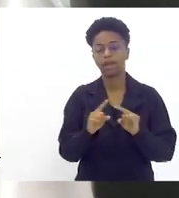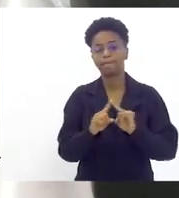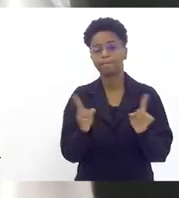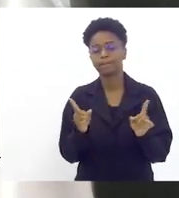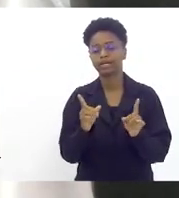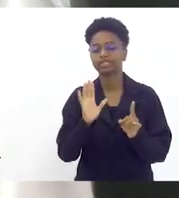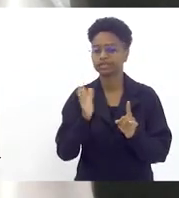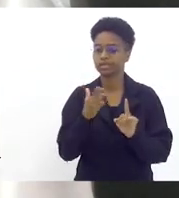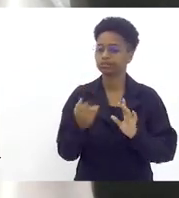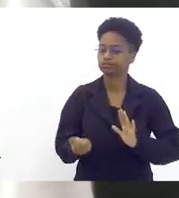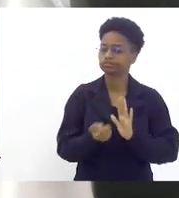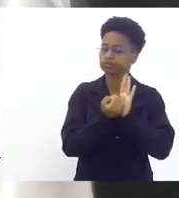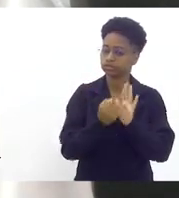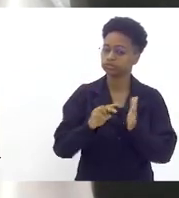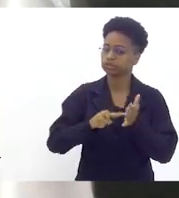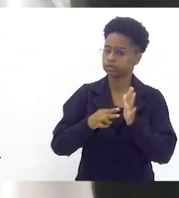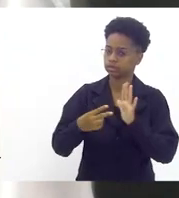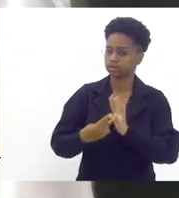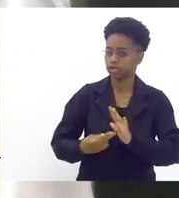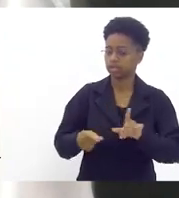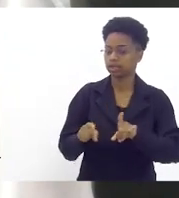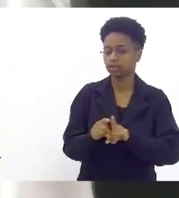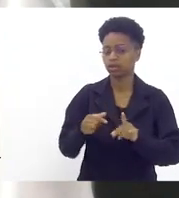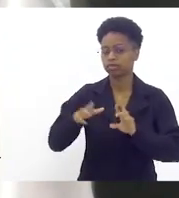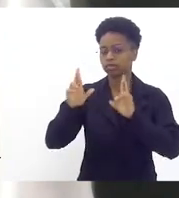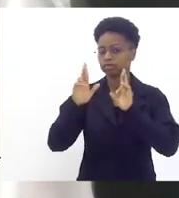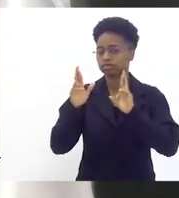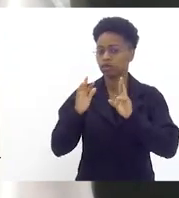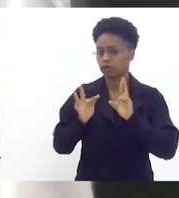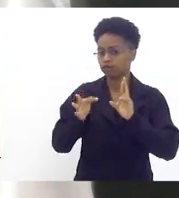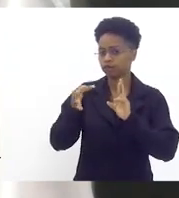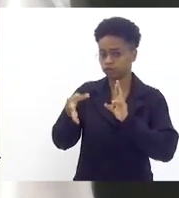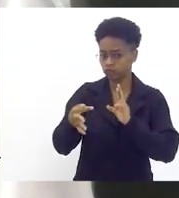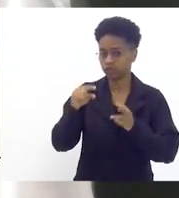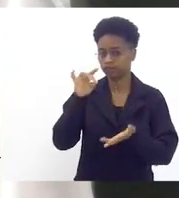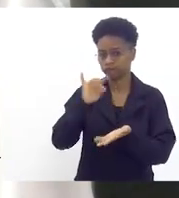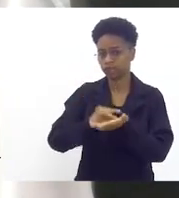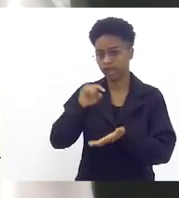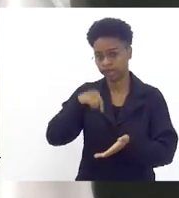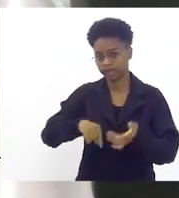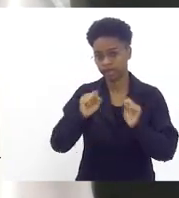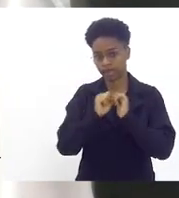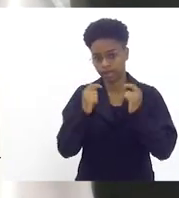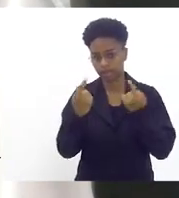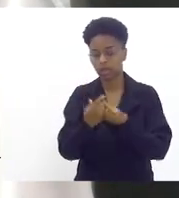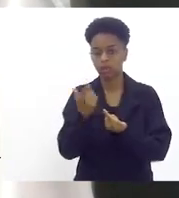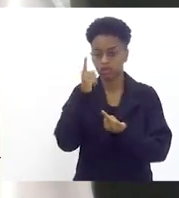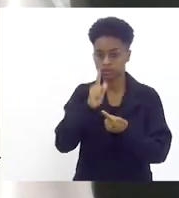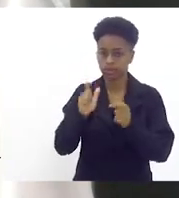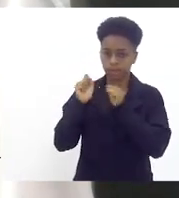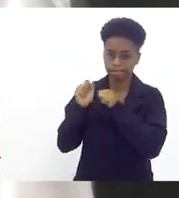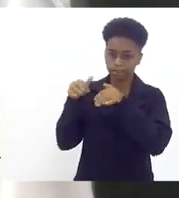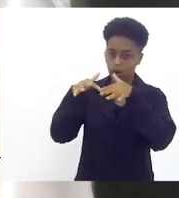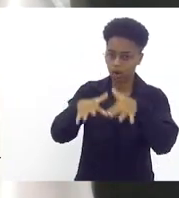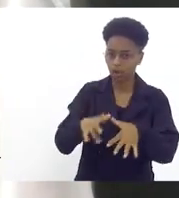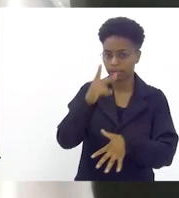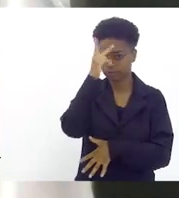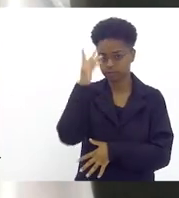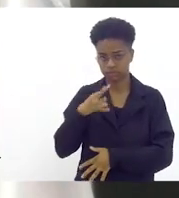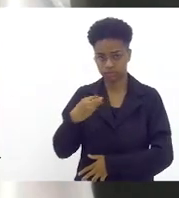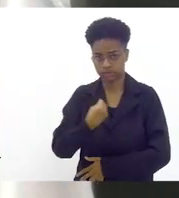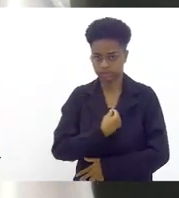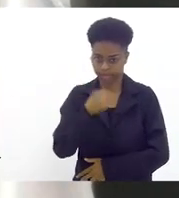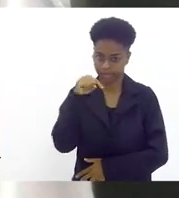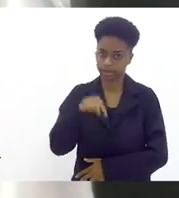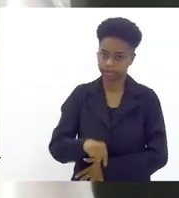passo significativo e eu espero que cada vez mais a realidade da LERJ seja uma realidade de povoamento das pessoas